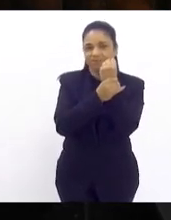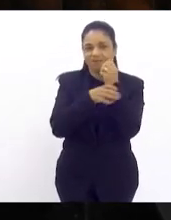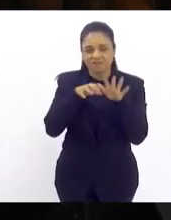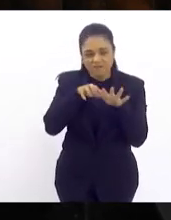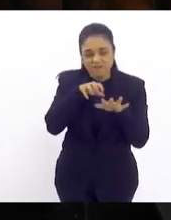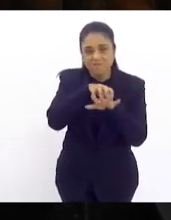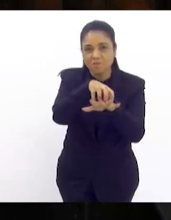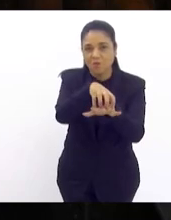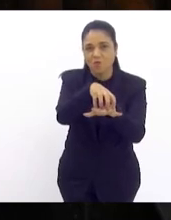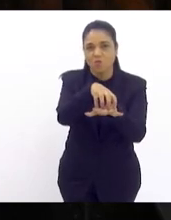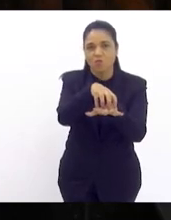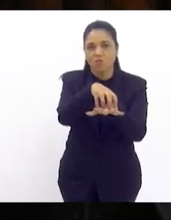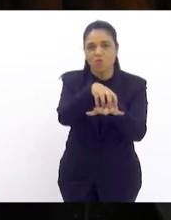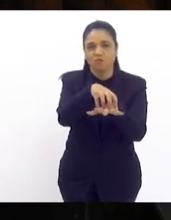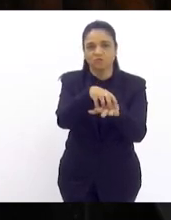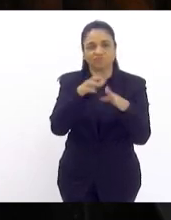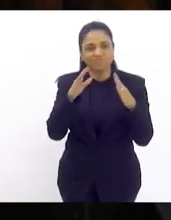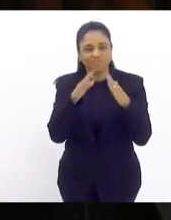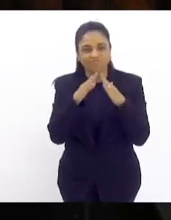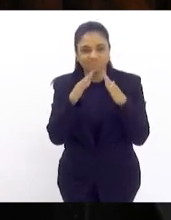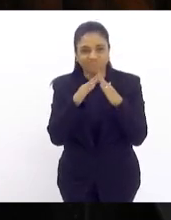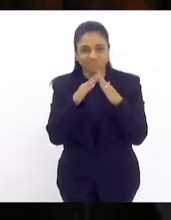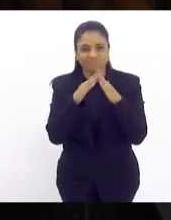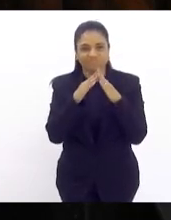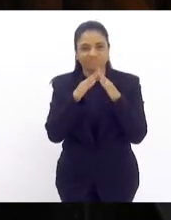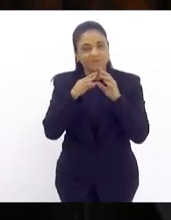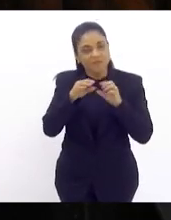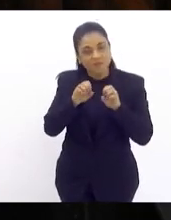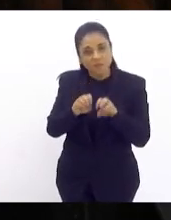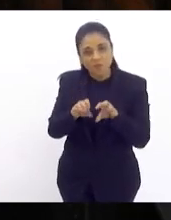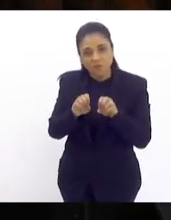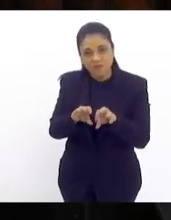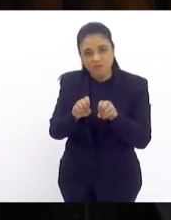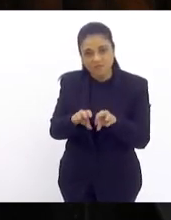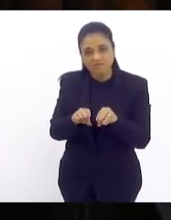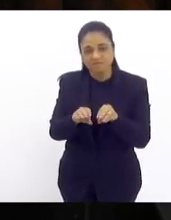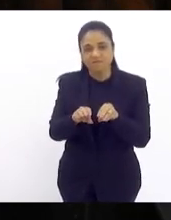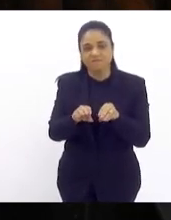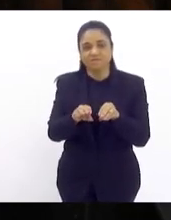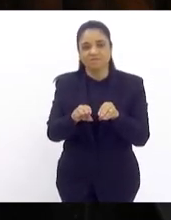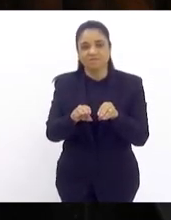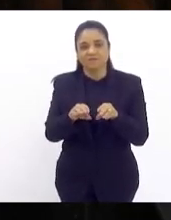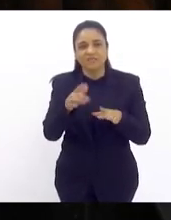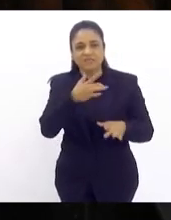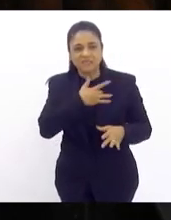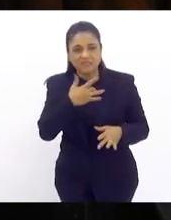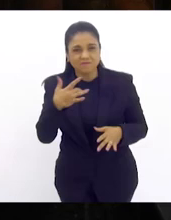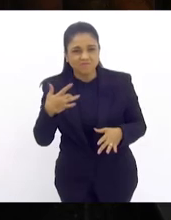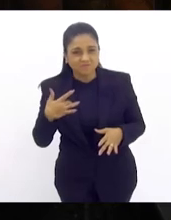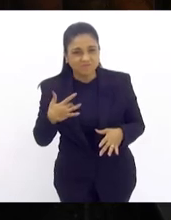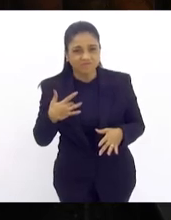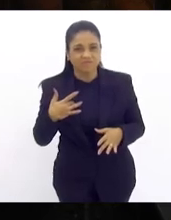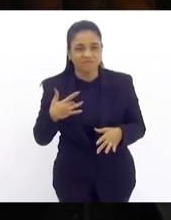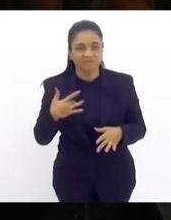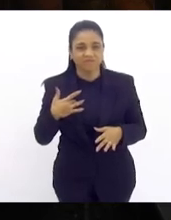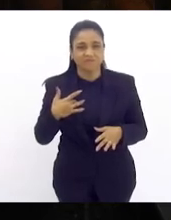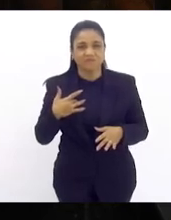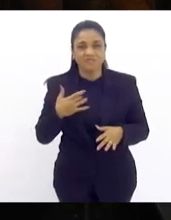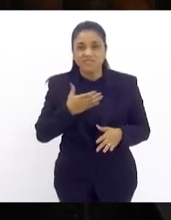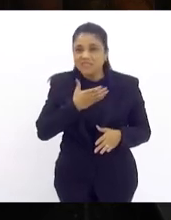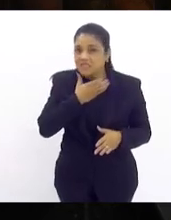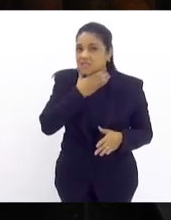Transportes na habitação na educação na saúde são